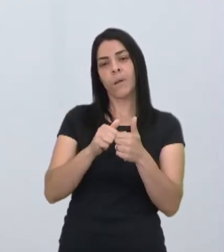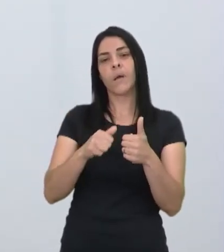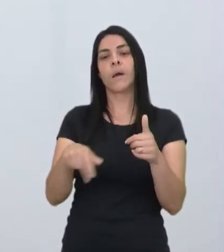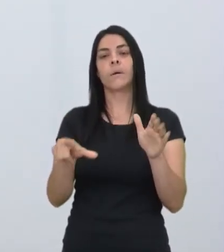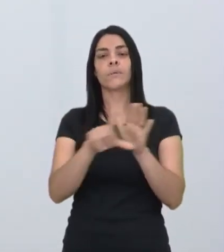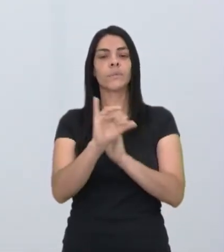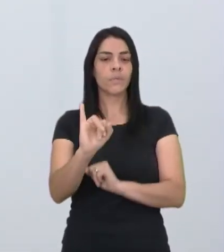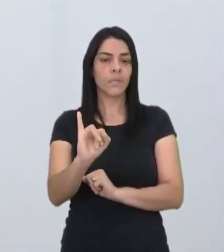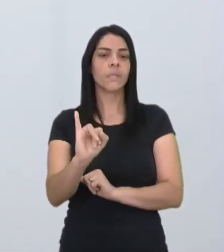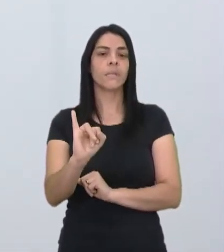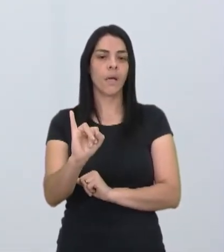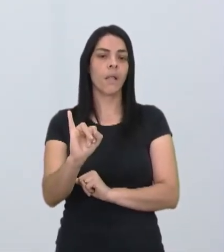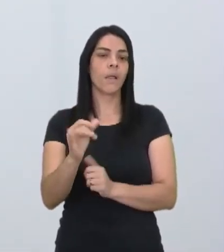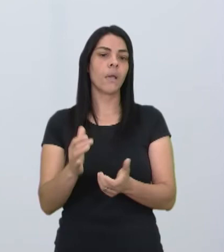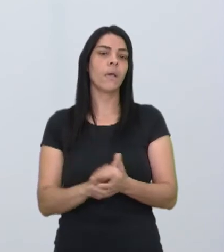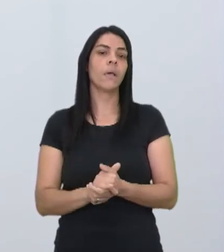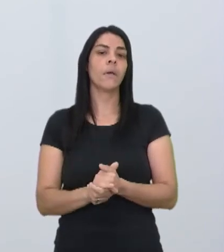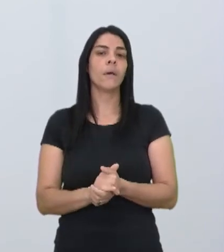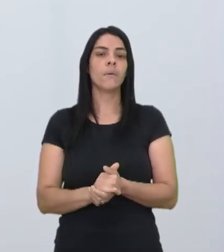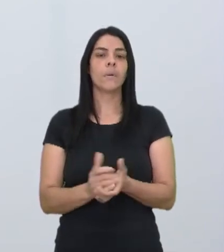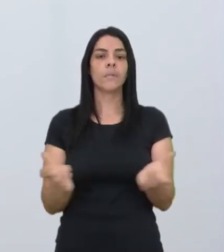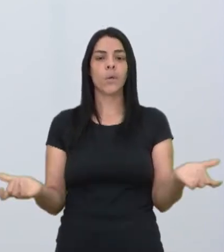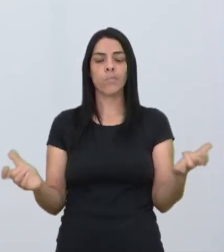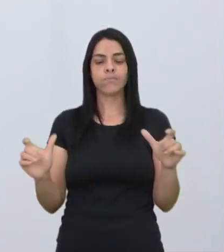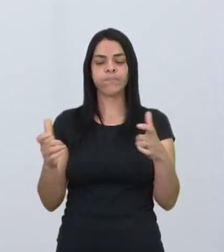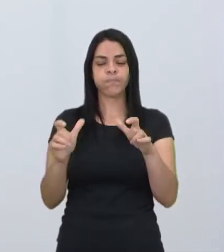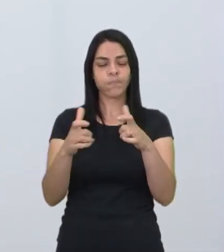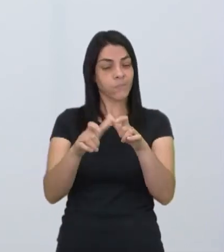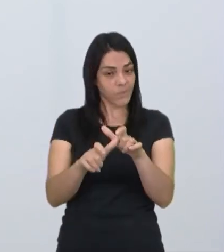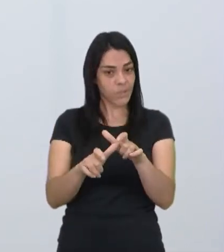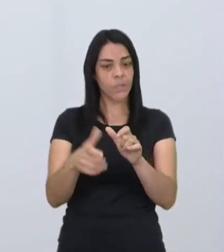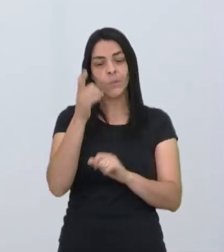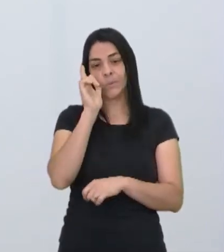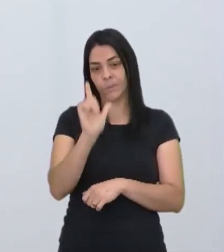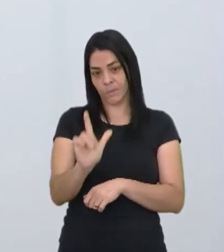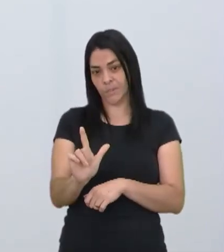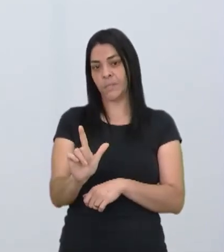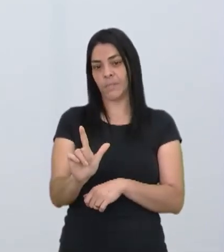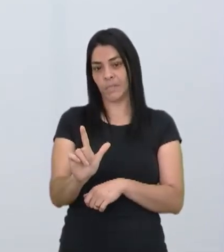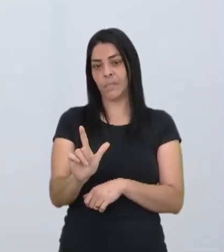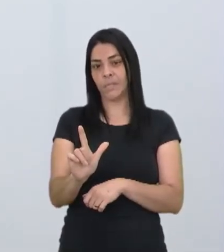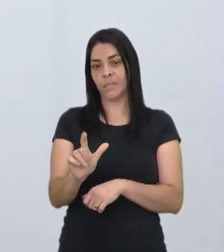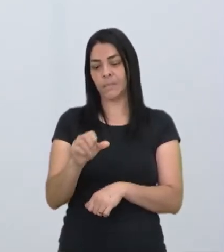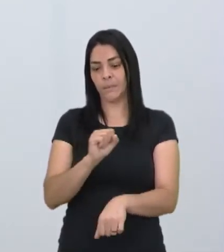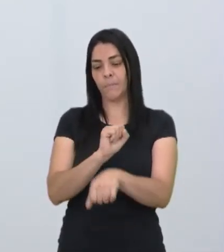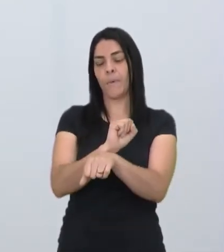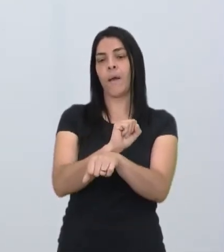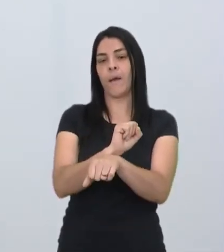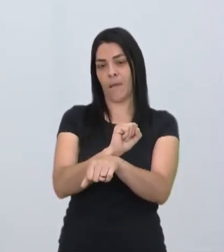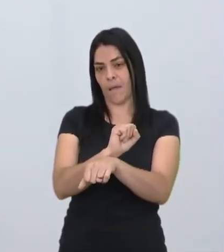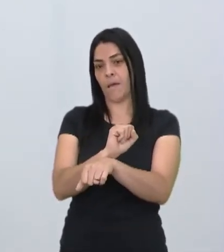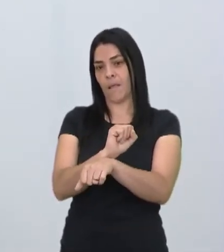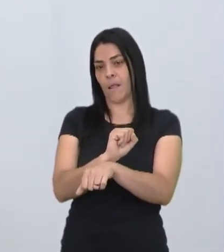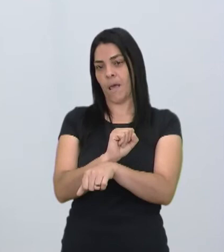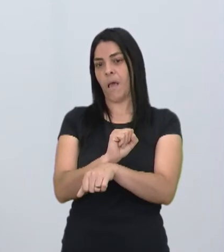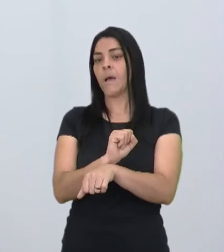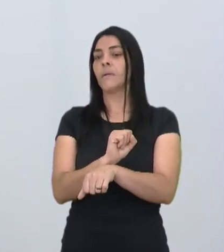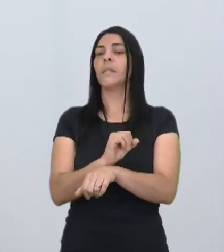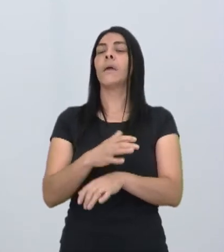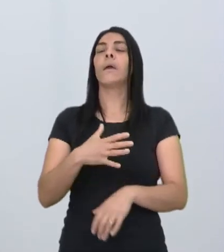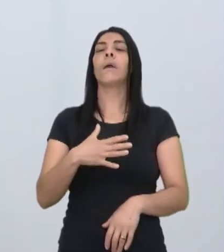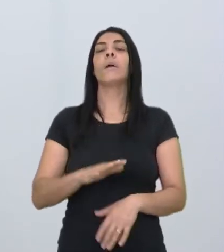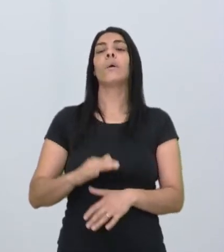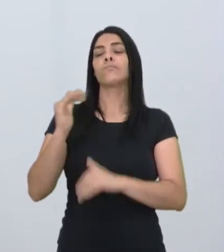isso minimizasse e dessa forma tentasse segurar um pouco esse crescimento populacional que é tão forte aí,